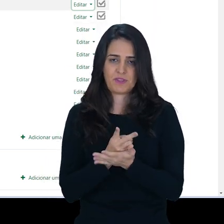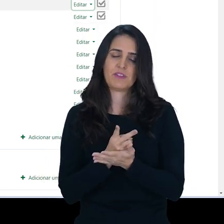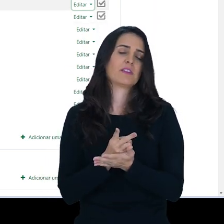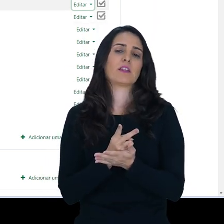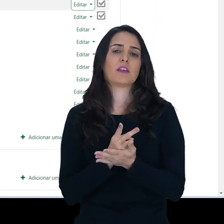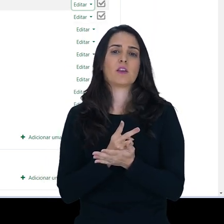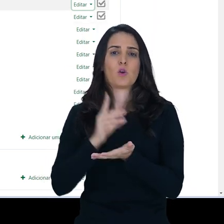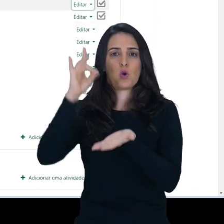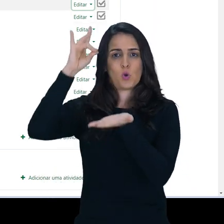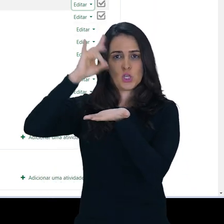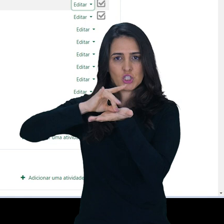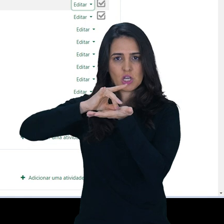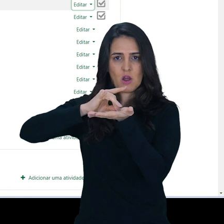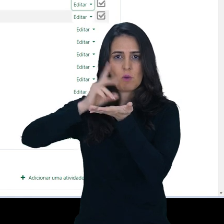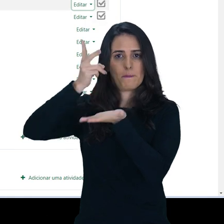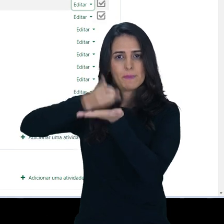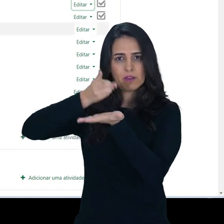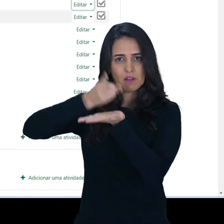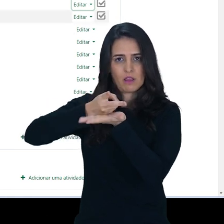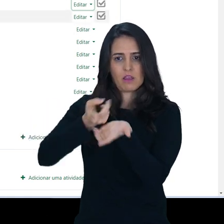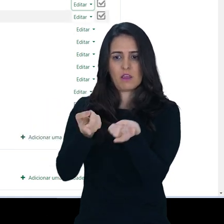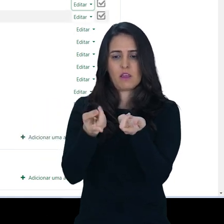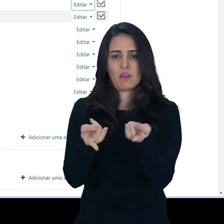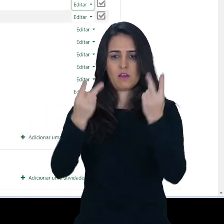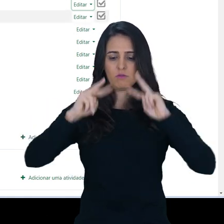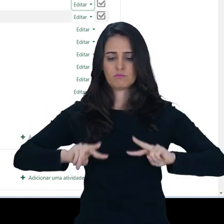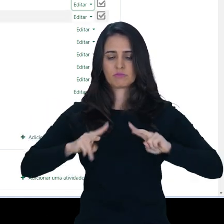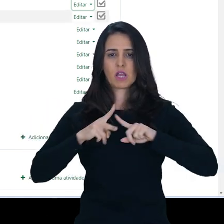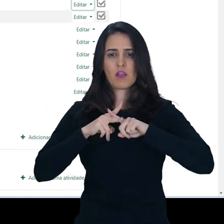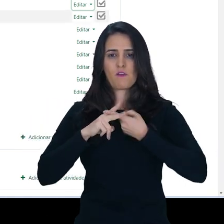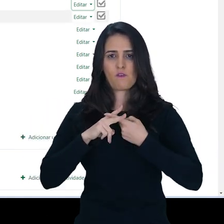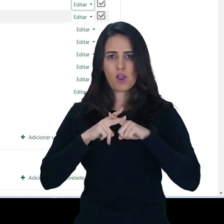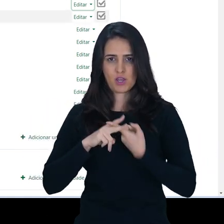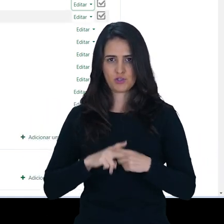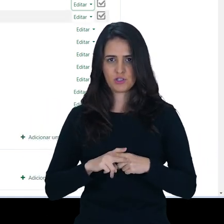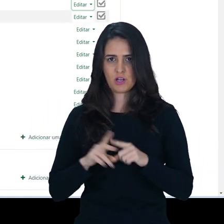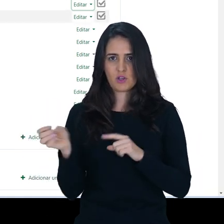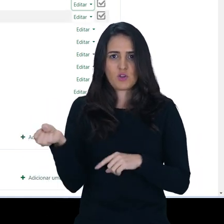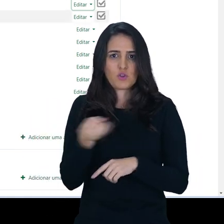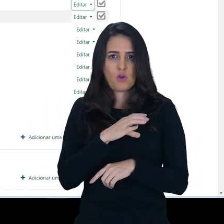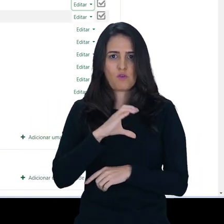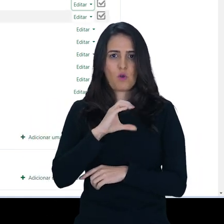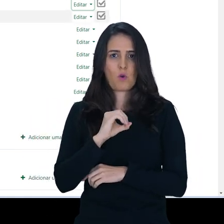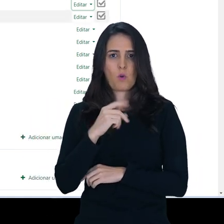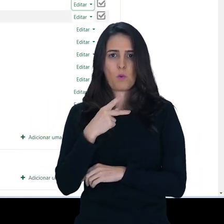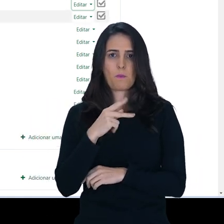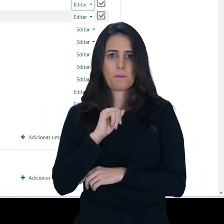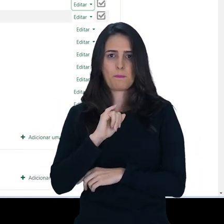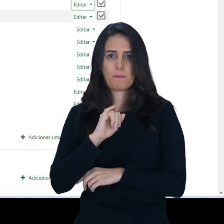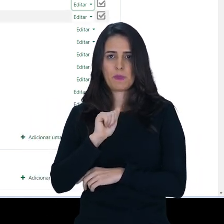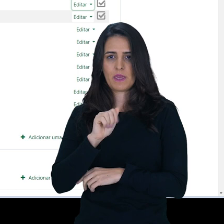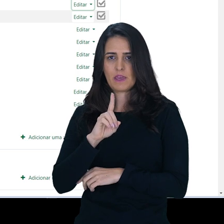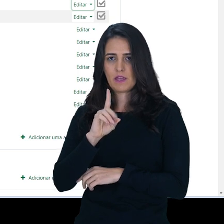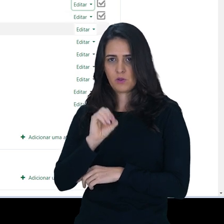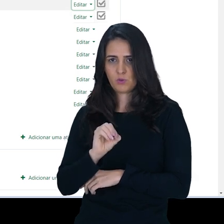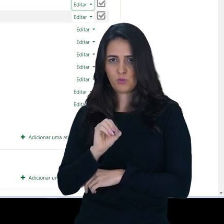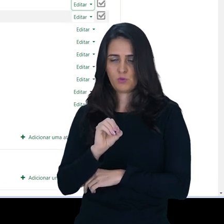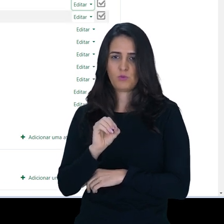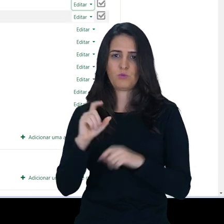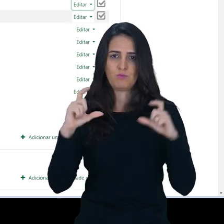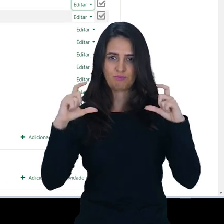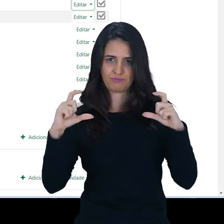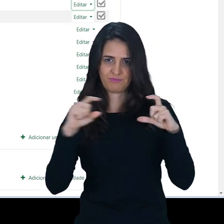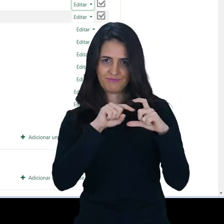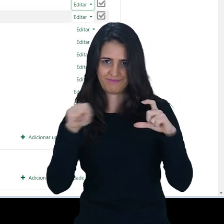recurso original, atividade original e editar essa nova atividade que foi copiada. Para isso eu posso